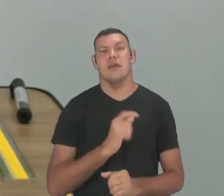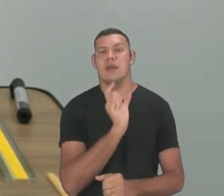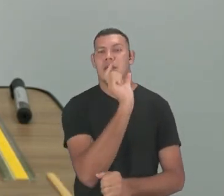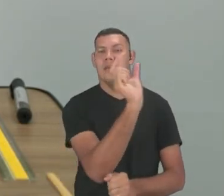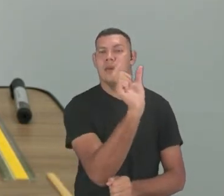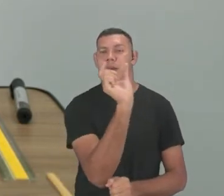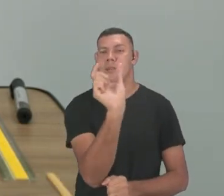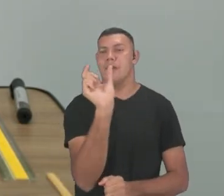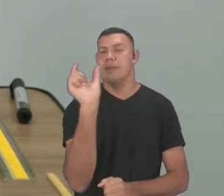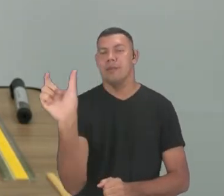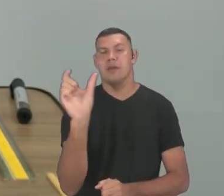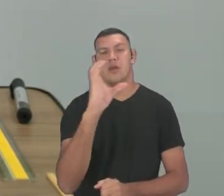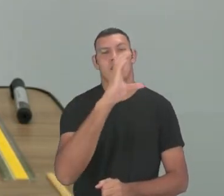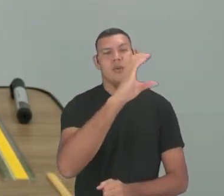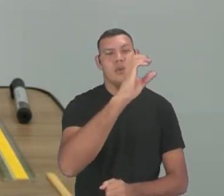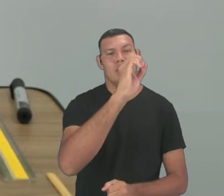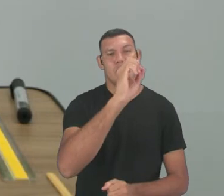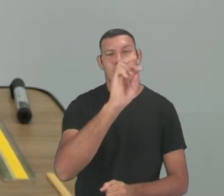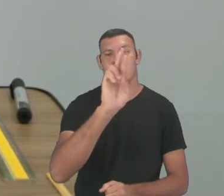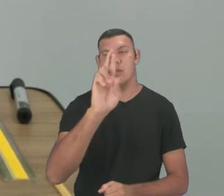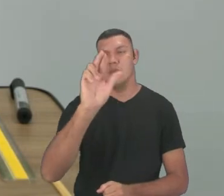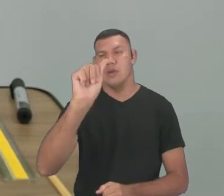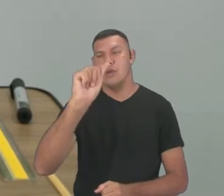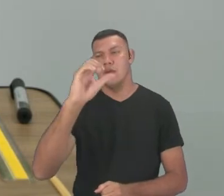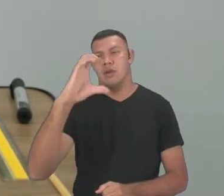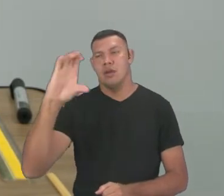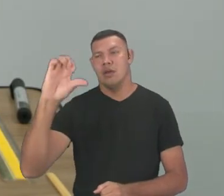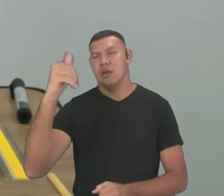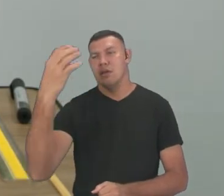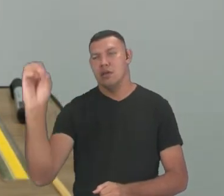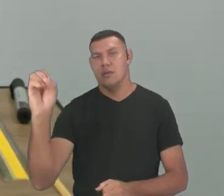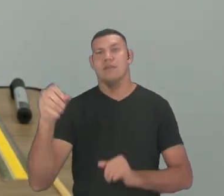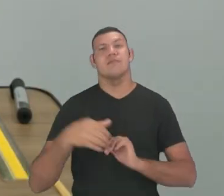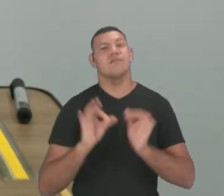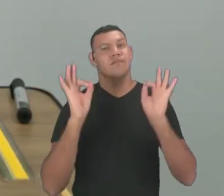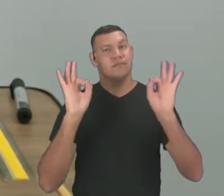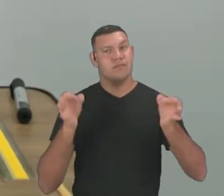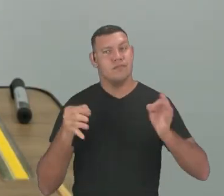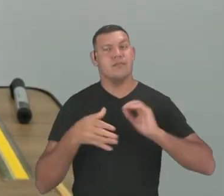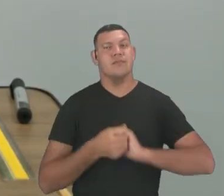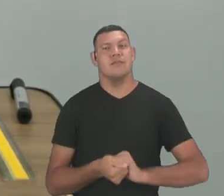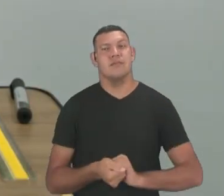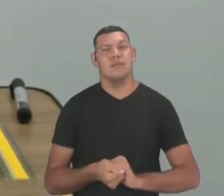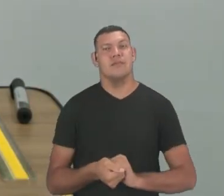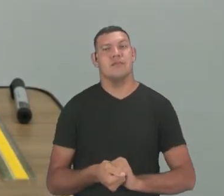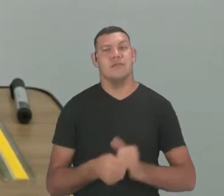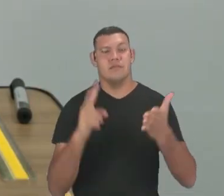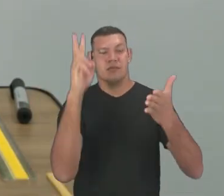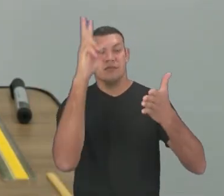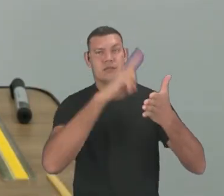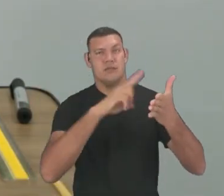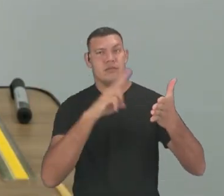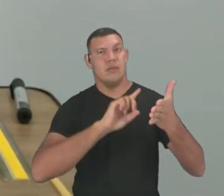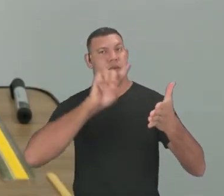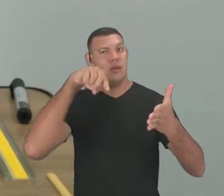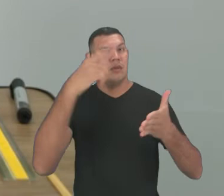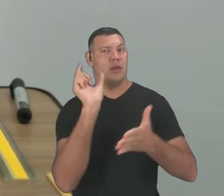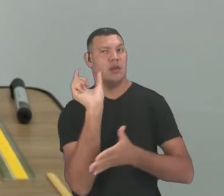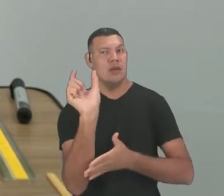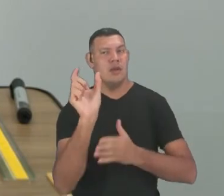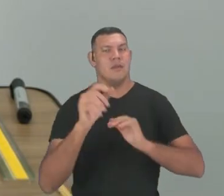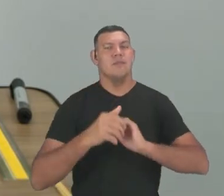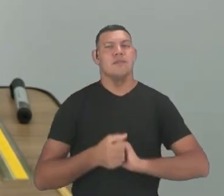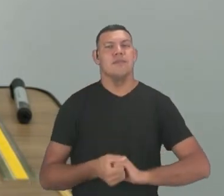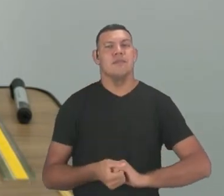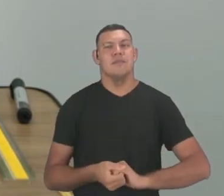pedacinhos coração certo muito bem vamos fazer a leitura da próxima